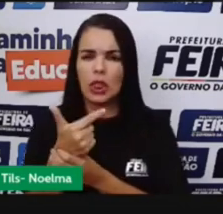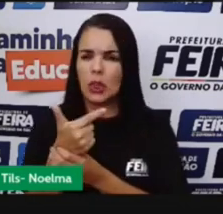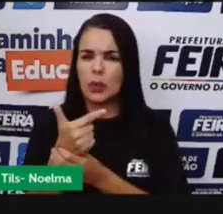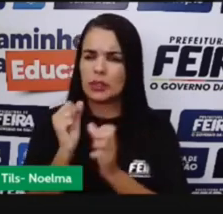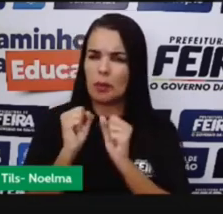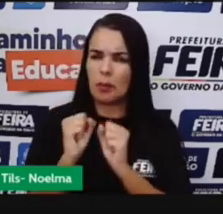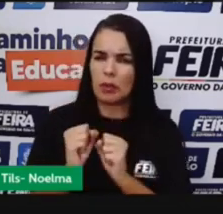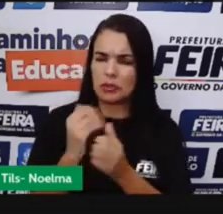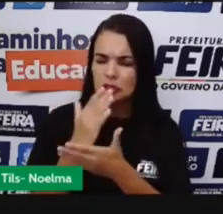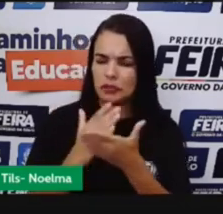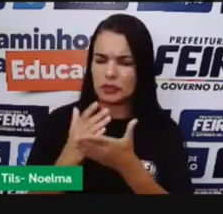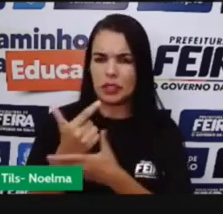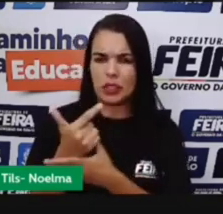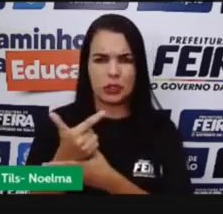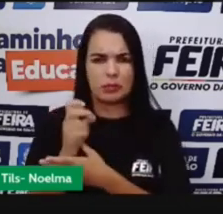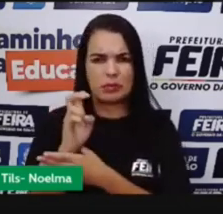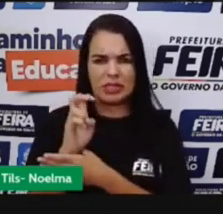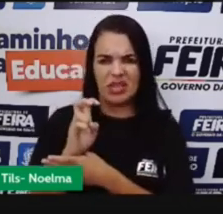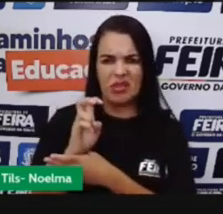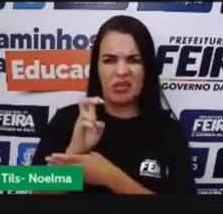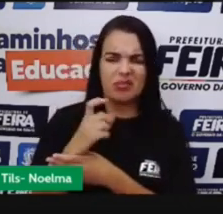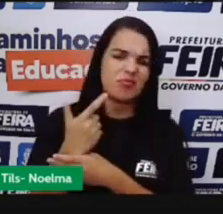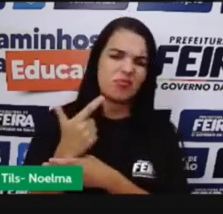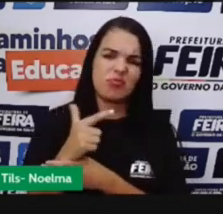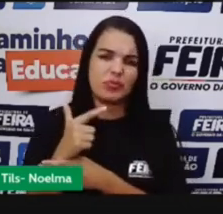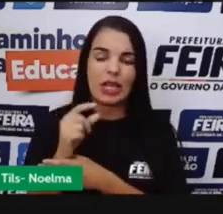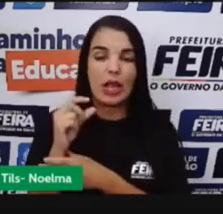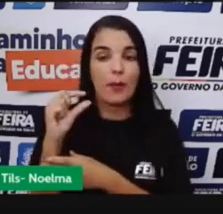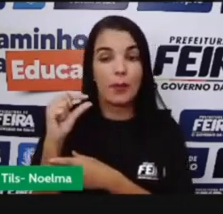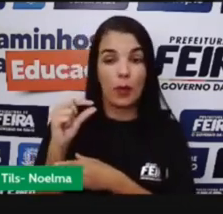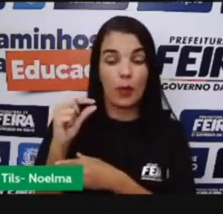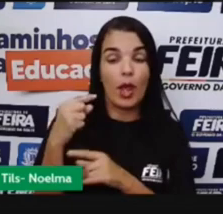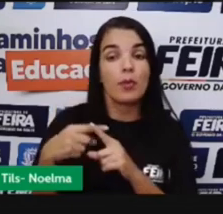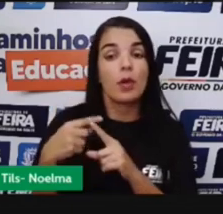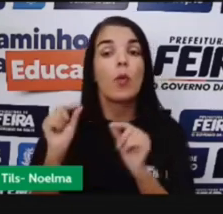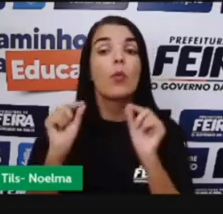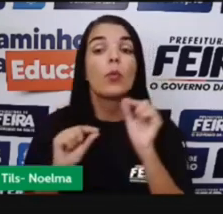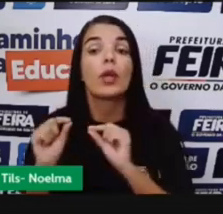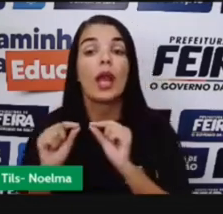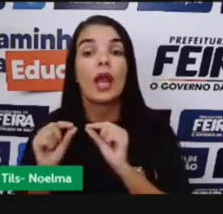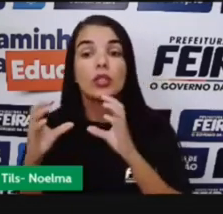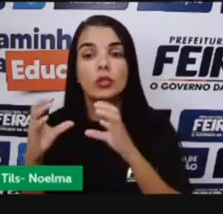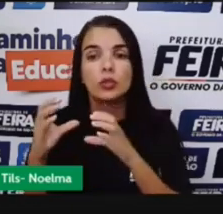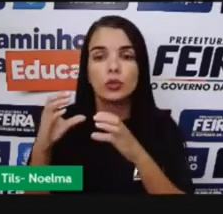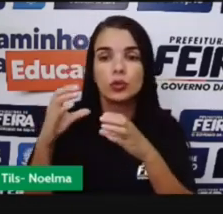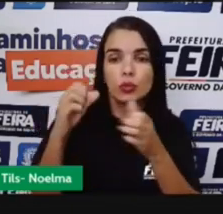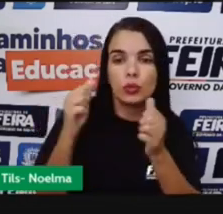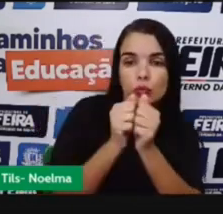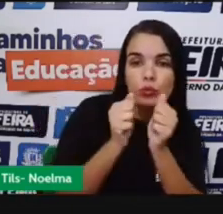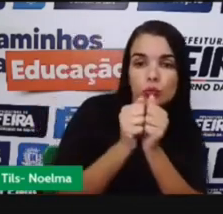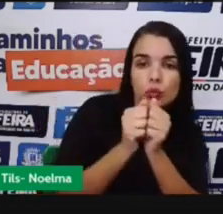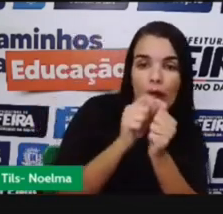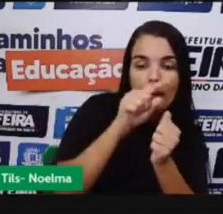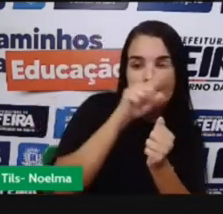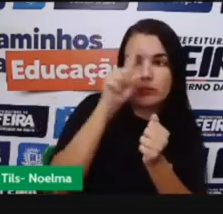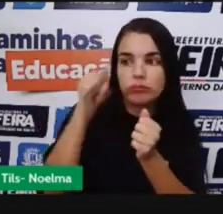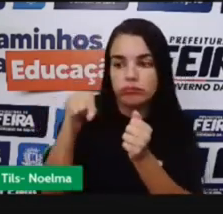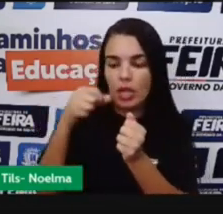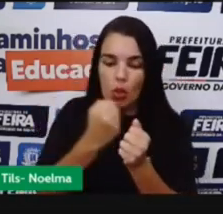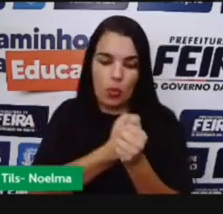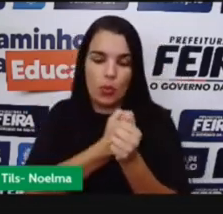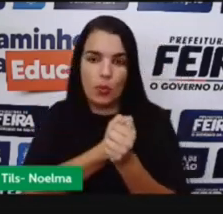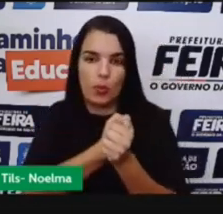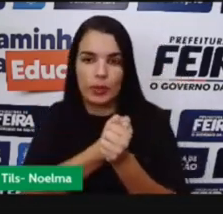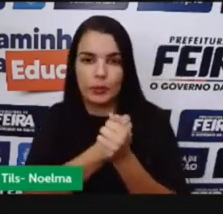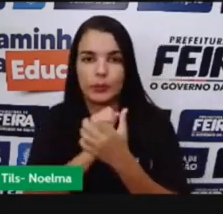assim? Não, né? 2 é pouco, não dá para dividir. Então, o que que a gente vai fazer? Eu vou pegar mais o próximo número, então vai ficar